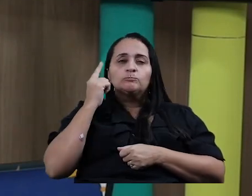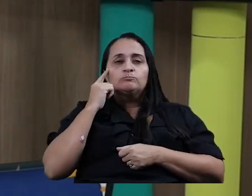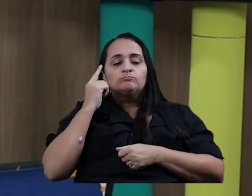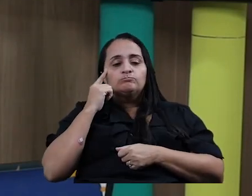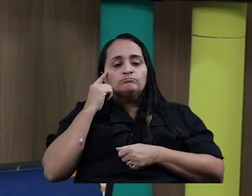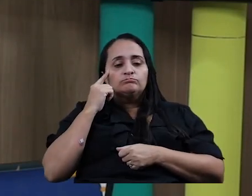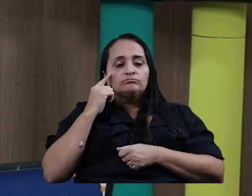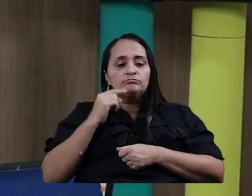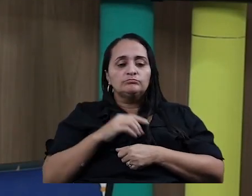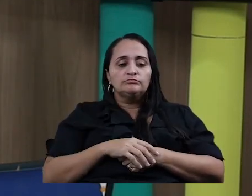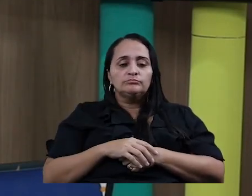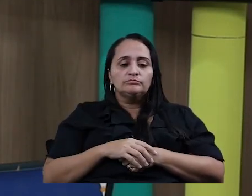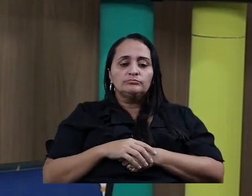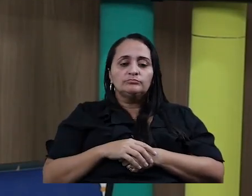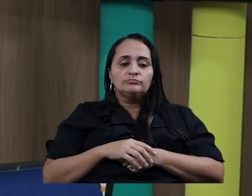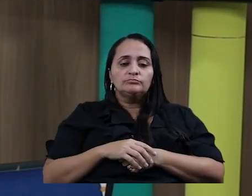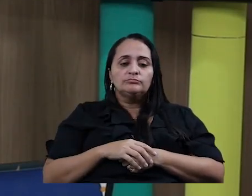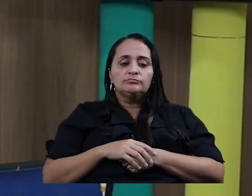4. Então, vamos lá.